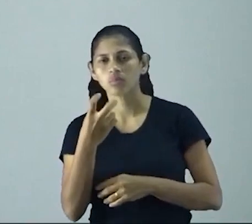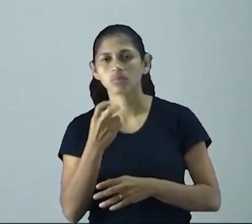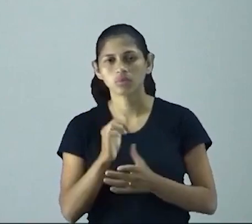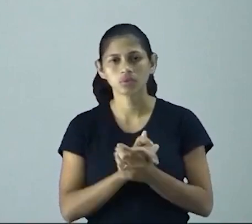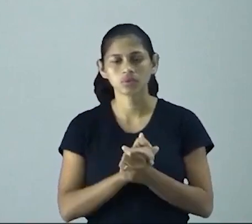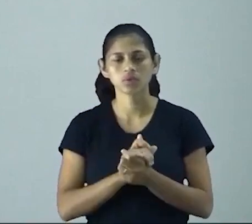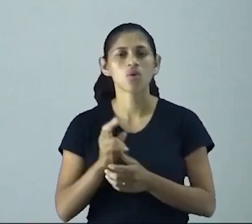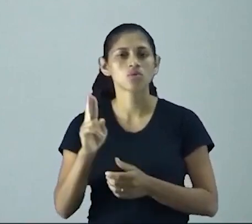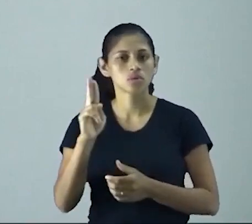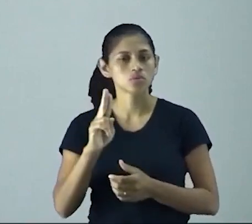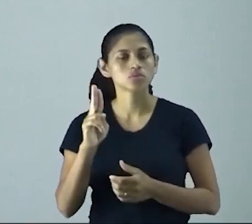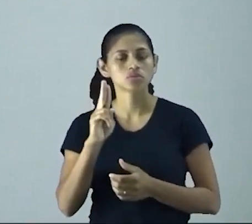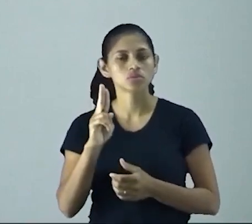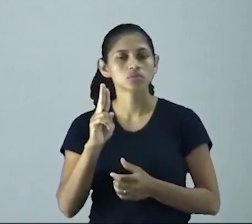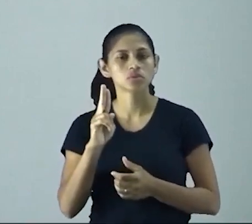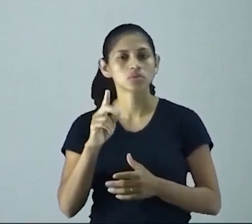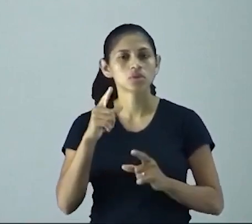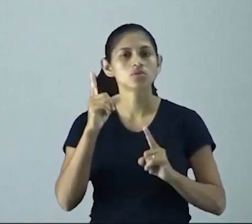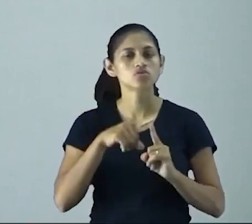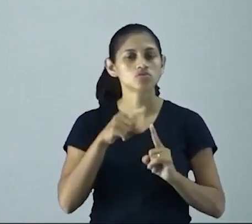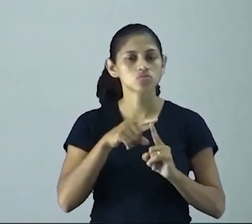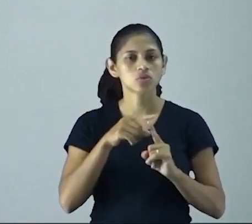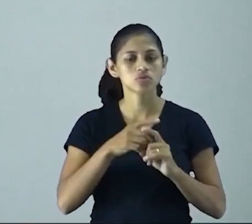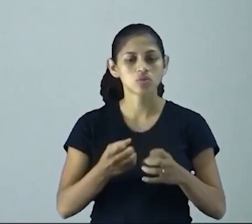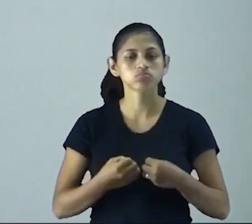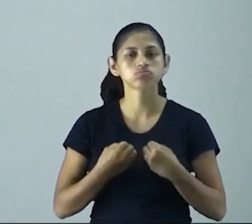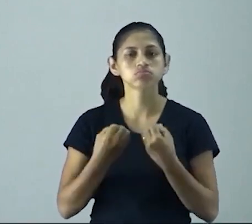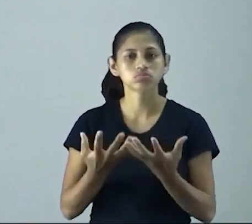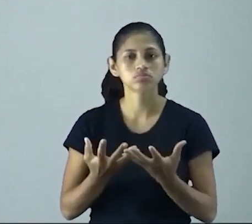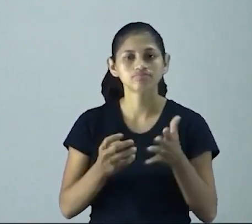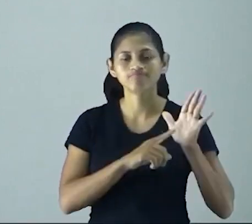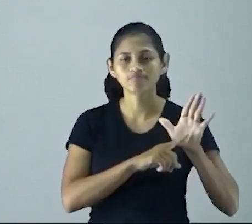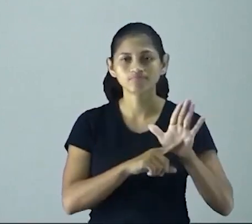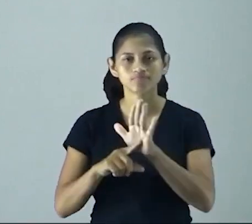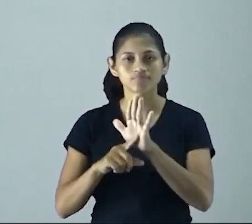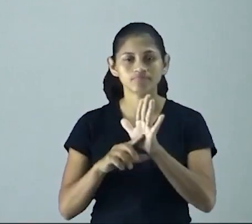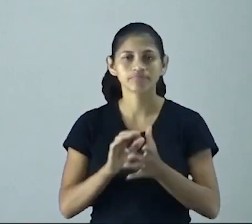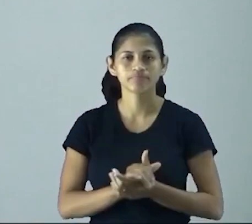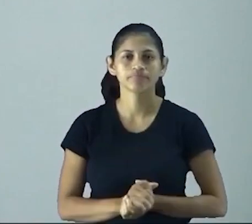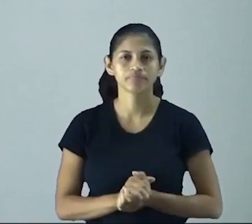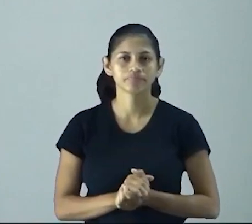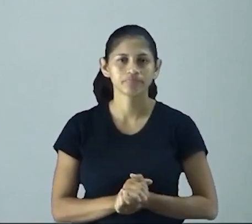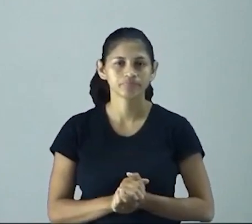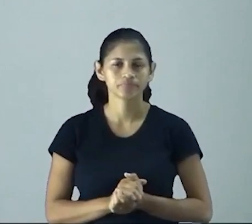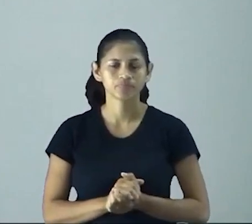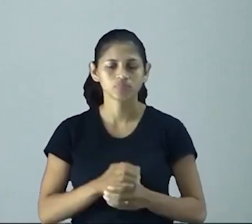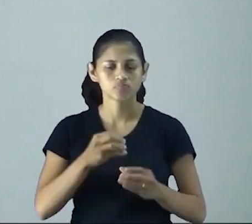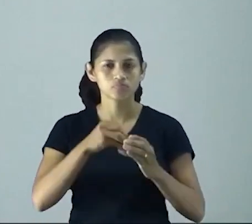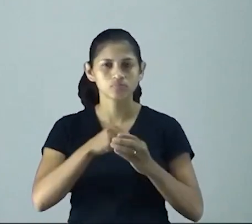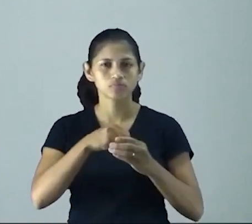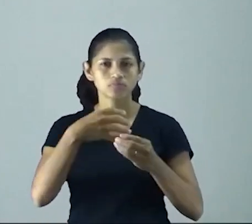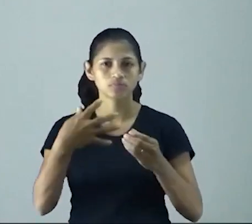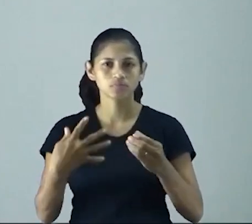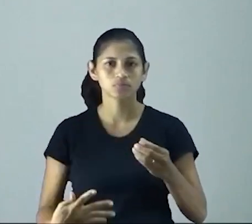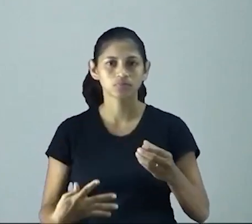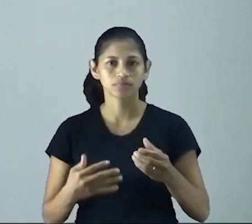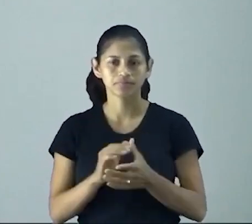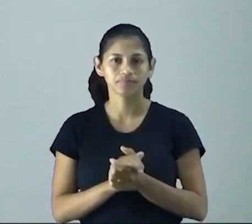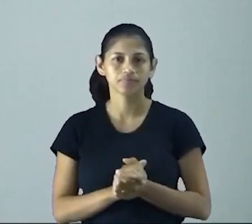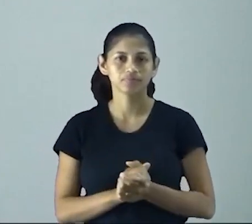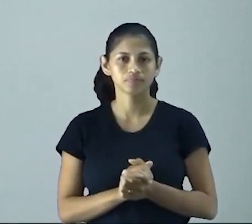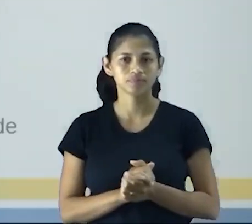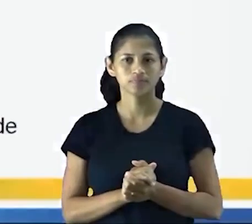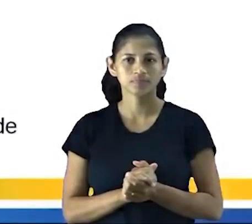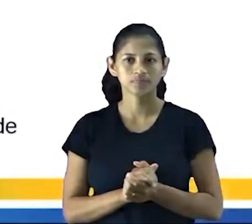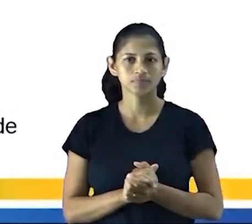tipologia expositiva, ok? Vamos para frente. Então, quais são as características desse gênero, né?